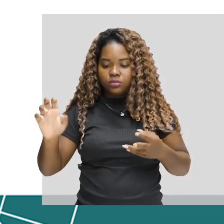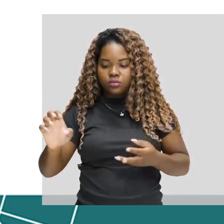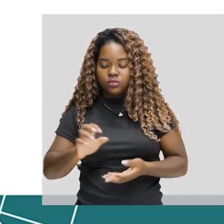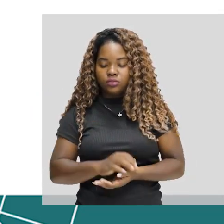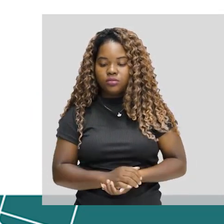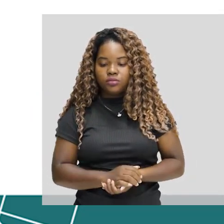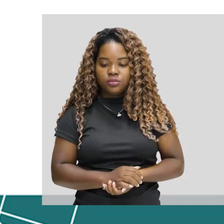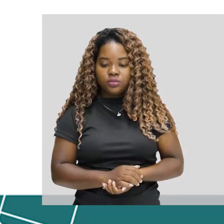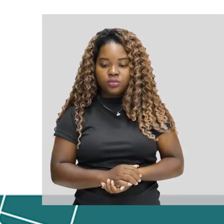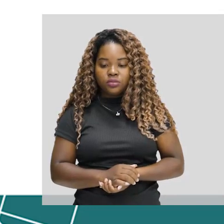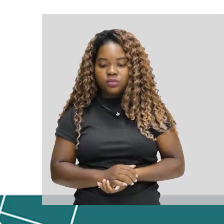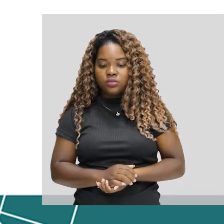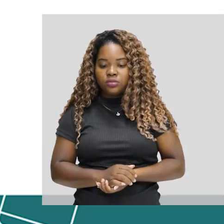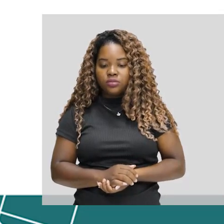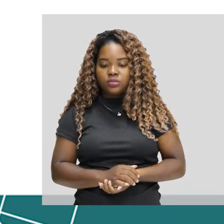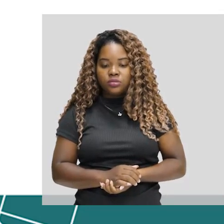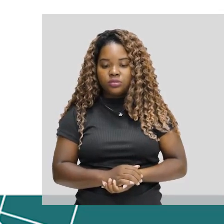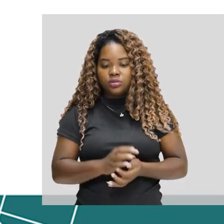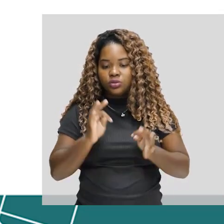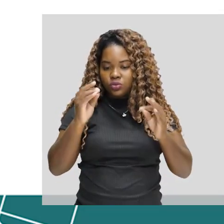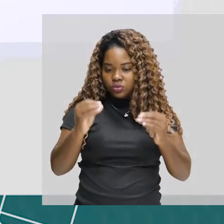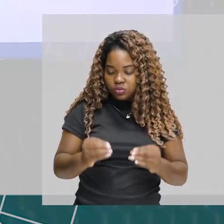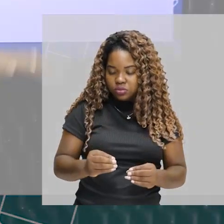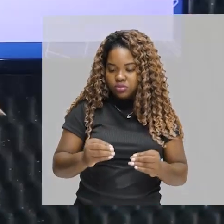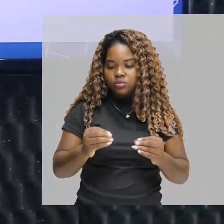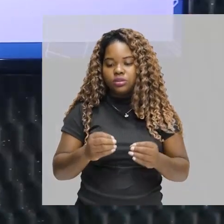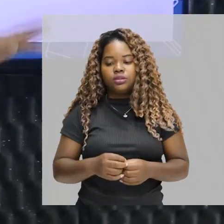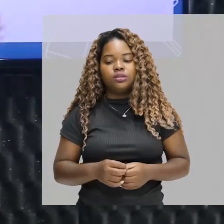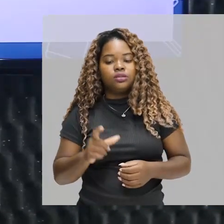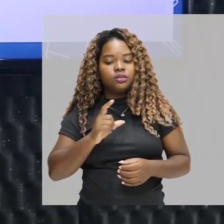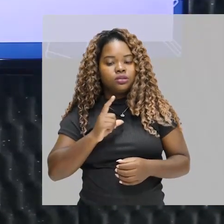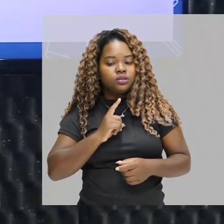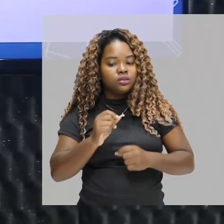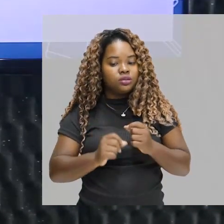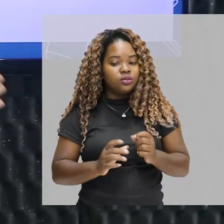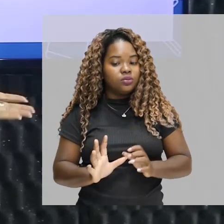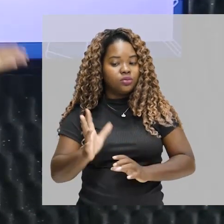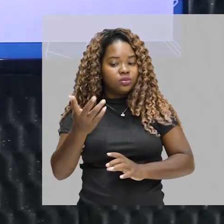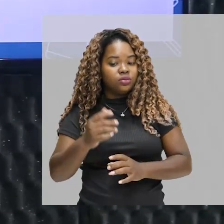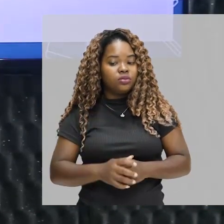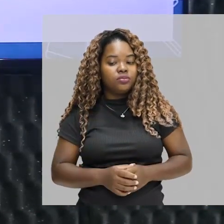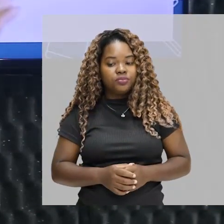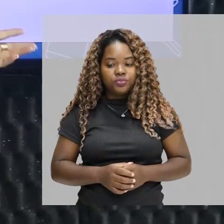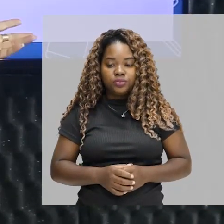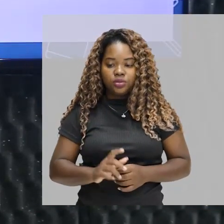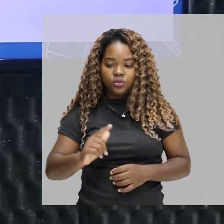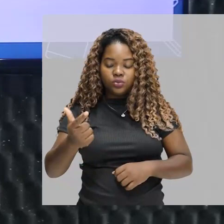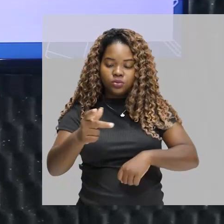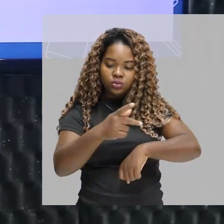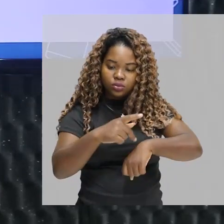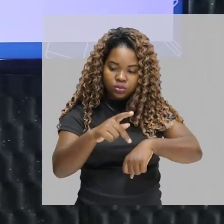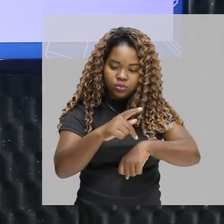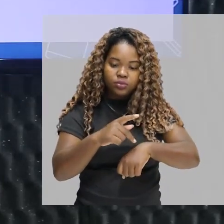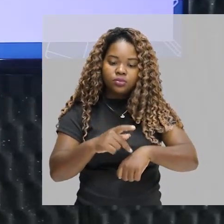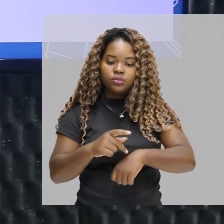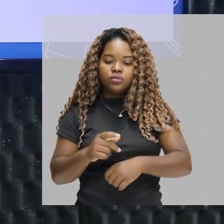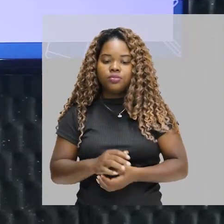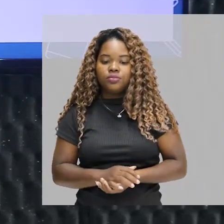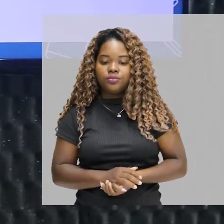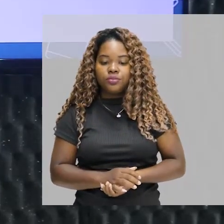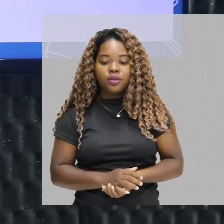Borges. Então, esses contos fantásticos têm natureza aí estrangeira, inspirada nesses autores aí, tá